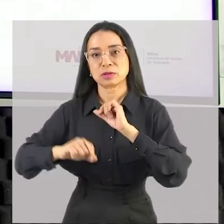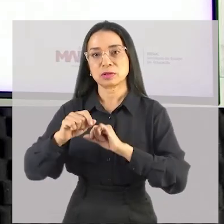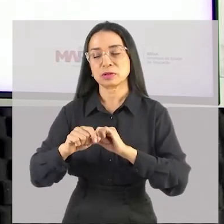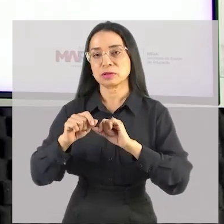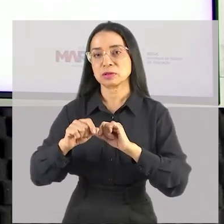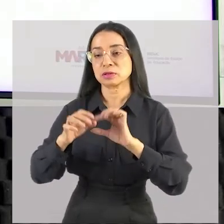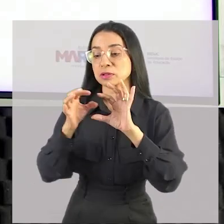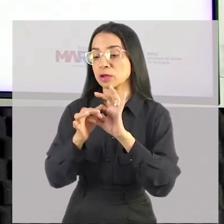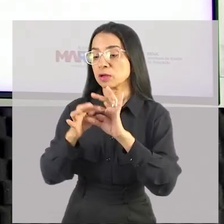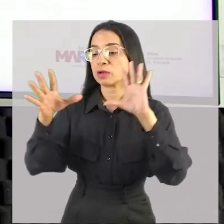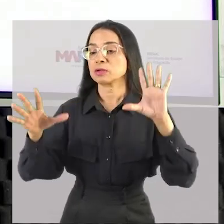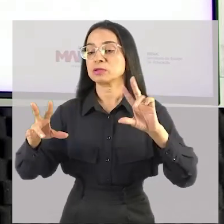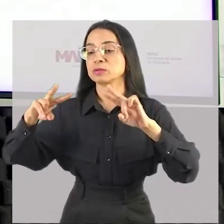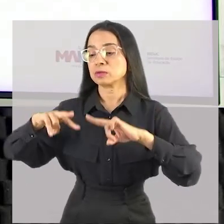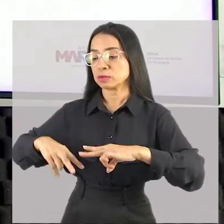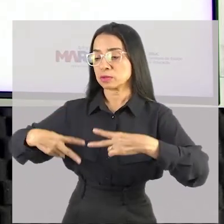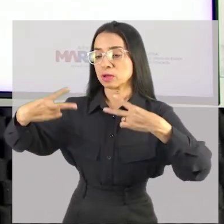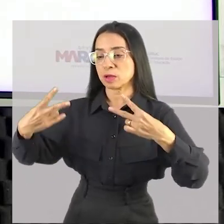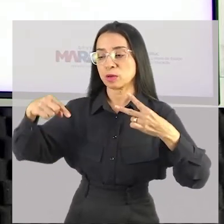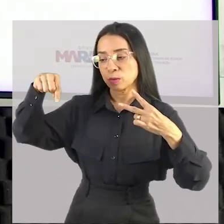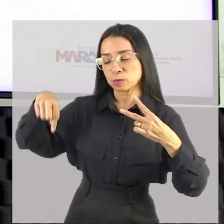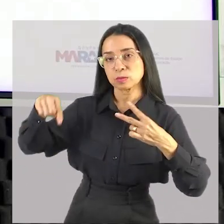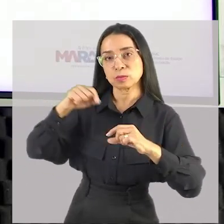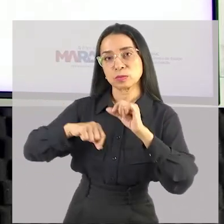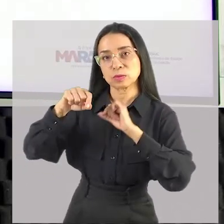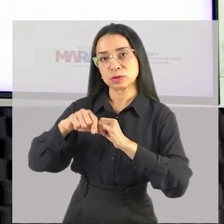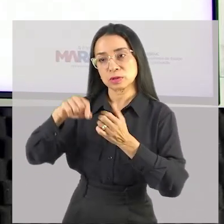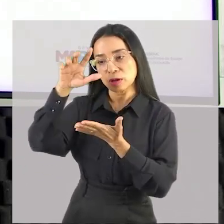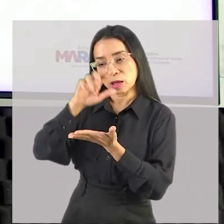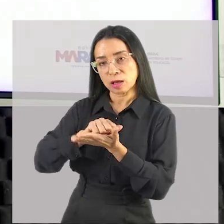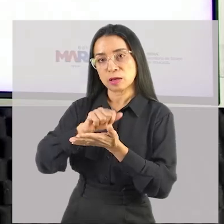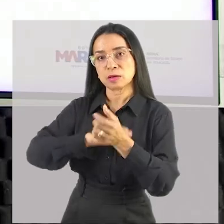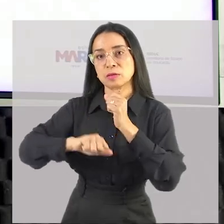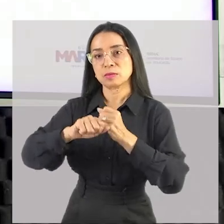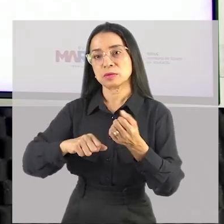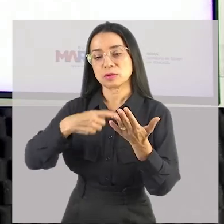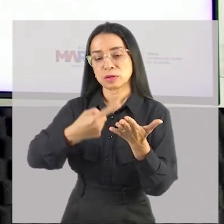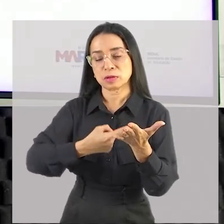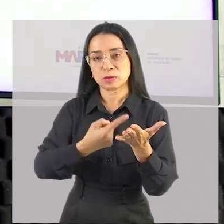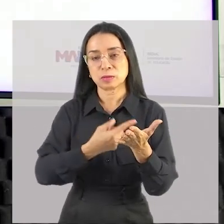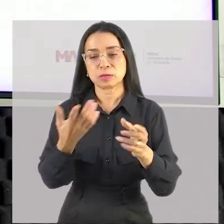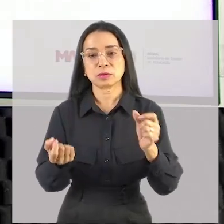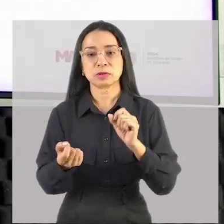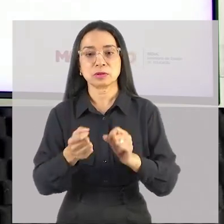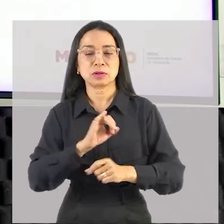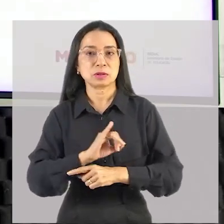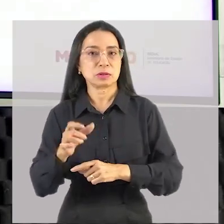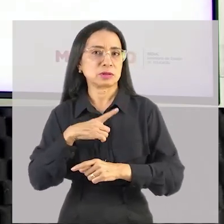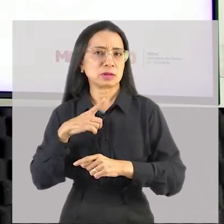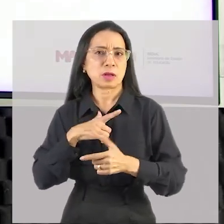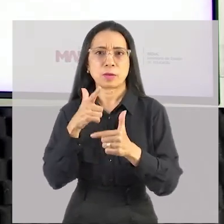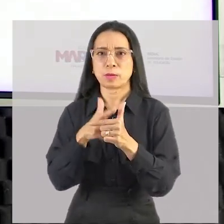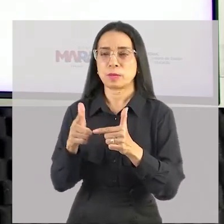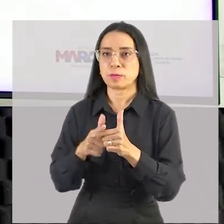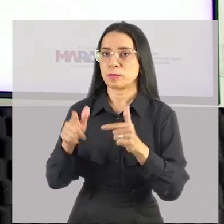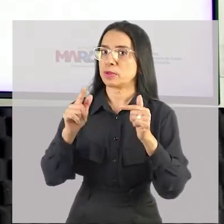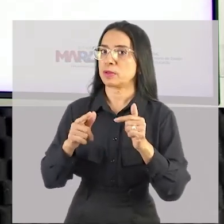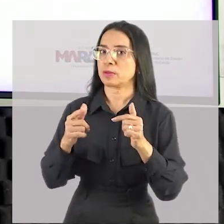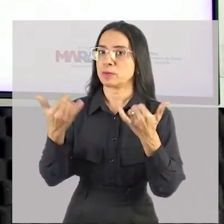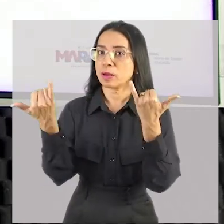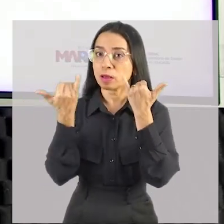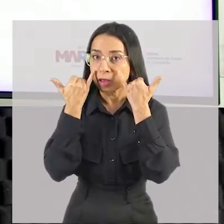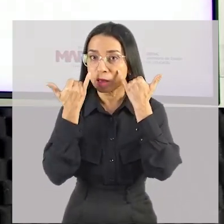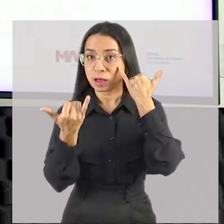você vai poder clicar e baixar a sua apostila, tá certo? Se tiver alguma intercorrência, fala